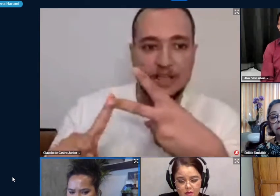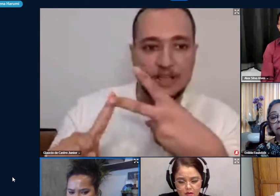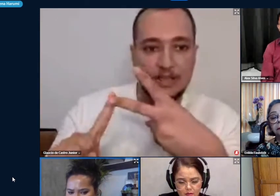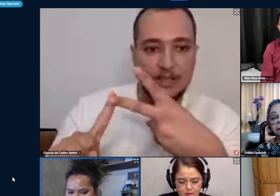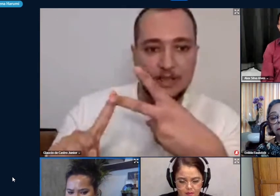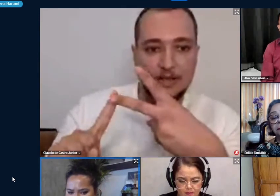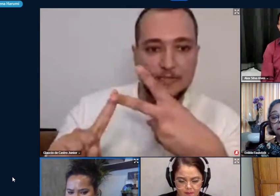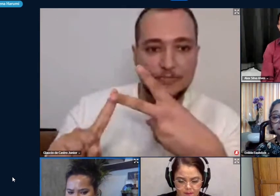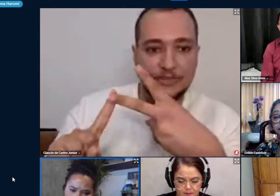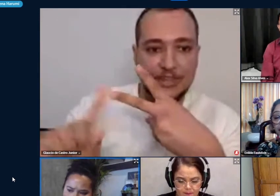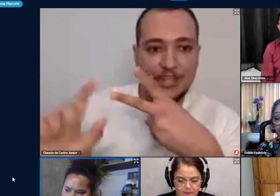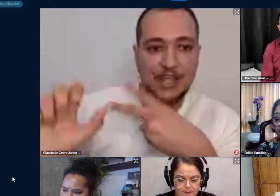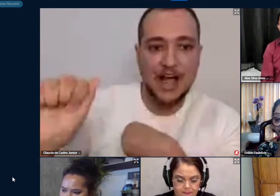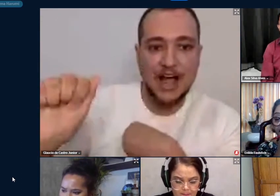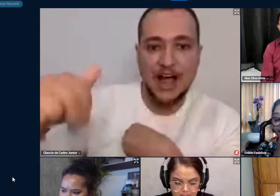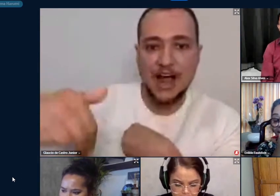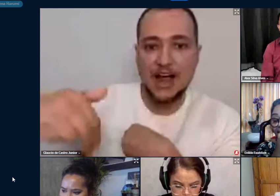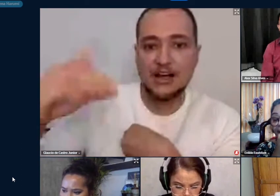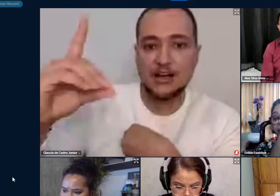sistemas.